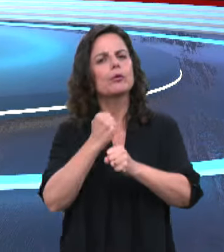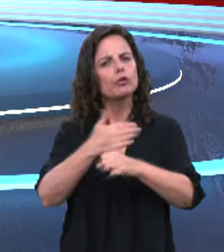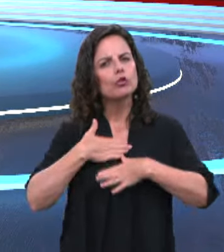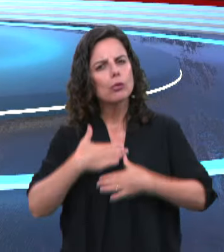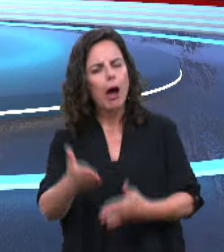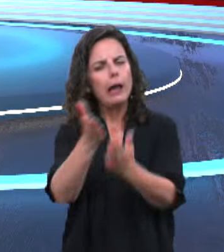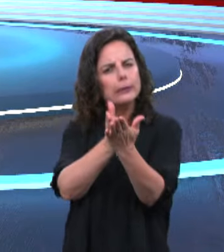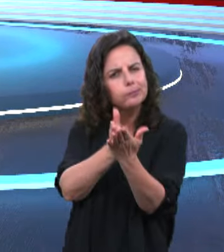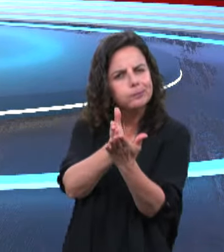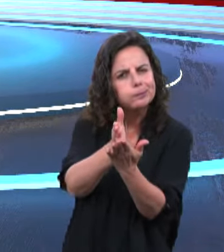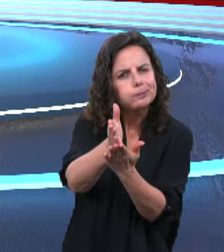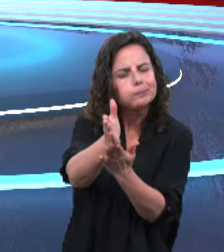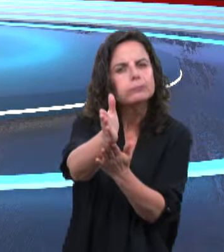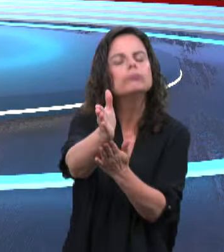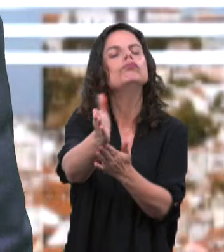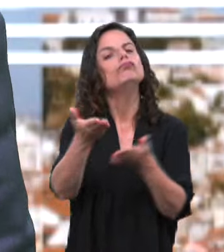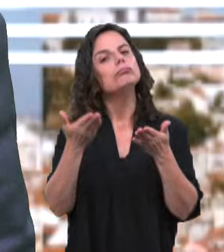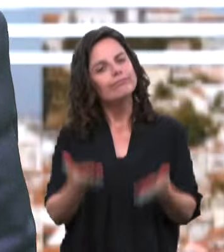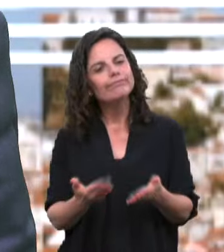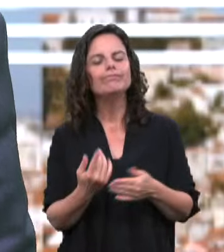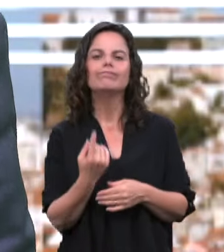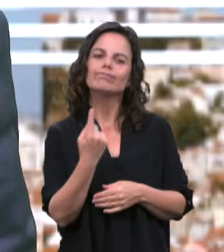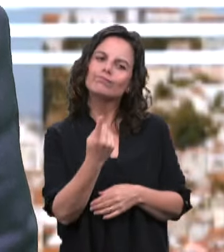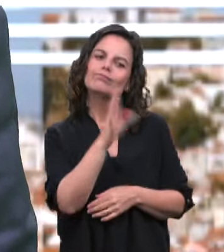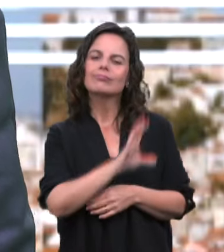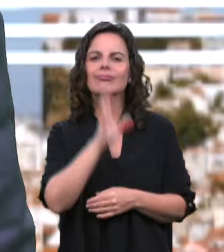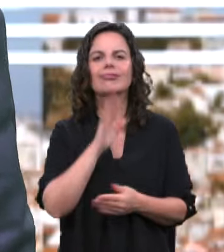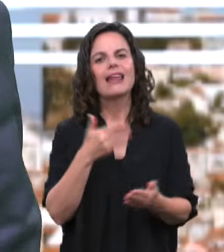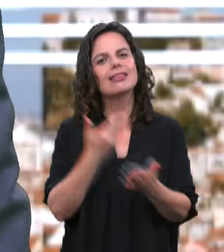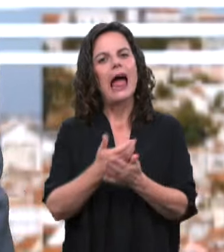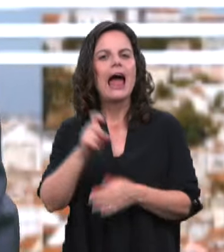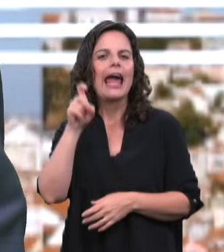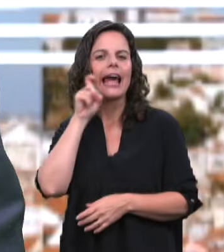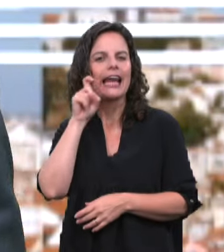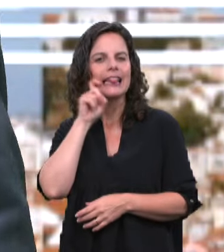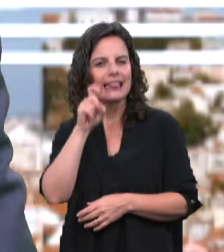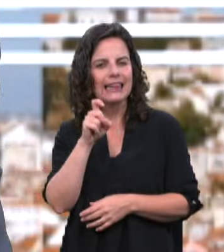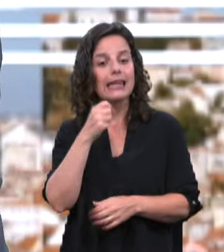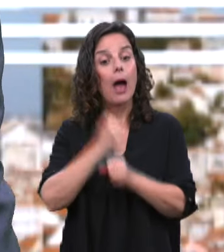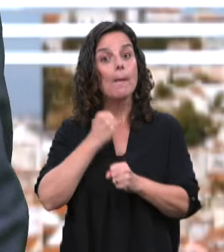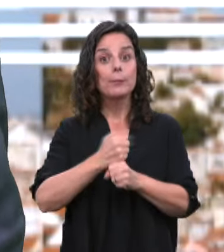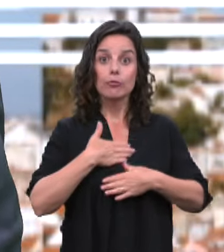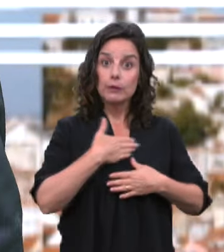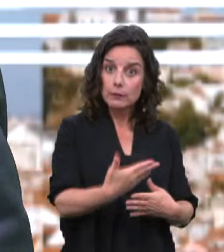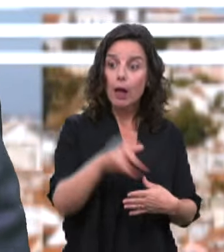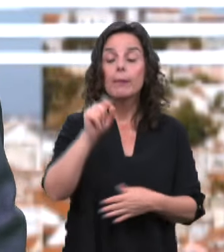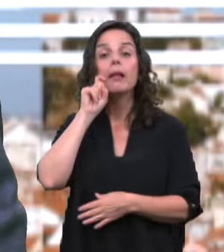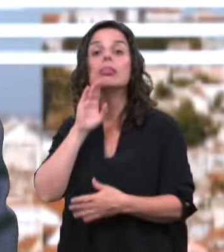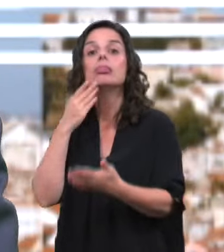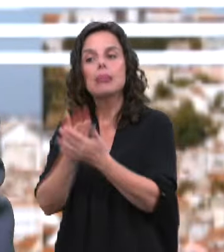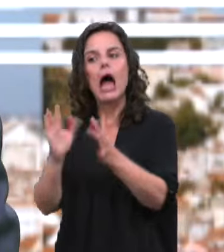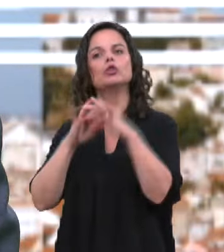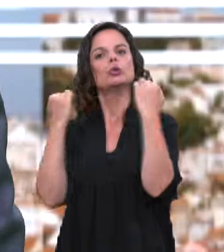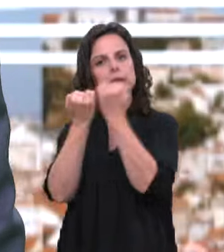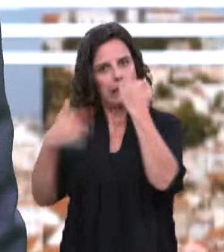profissional contínuo é apenas um mecanismo de garantir à profissão e até à sociedade que